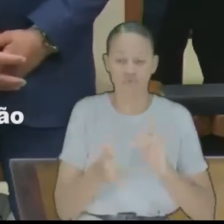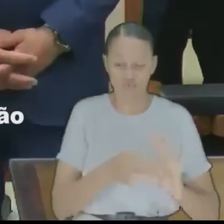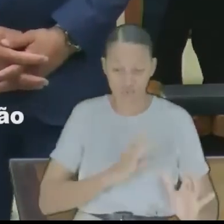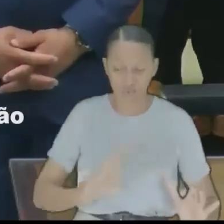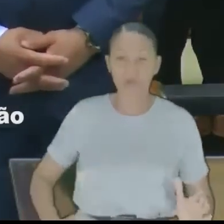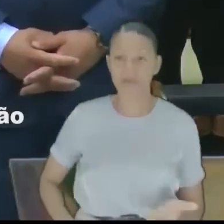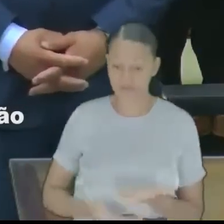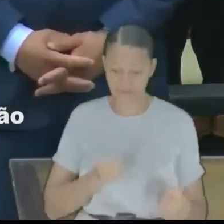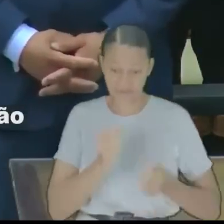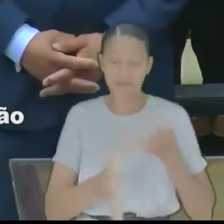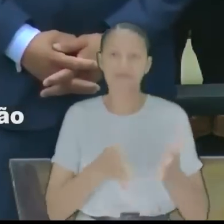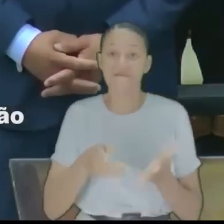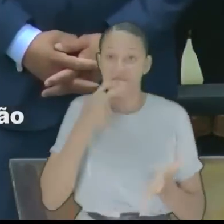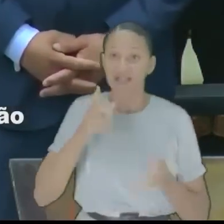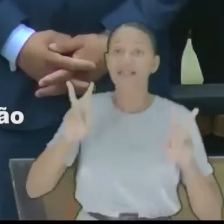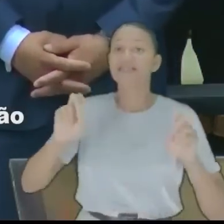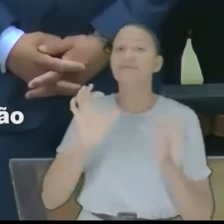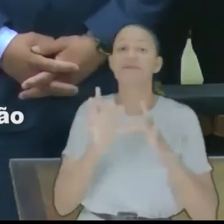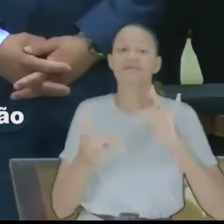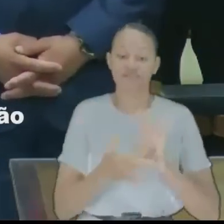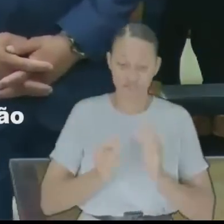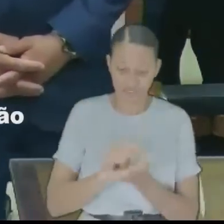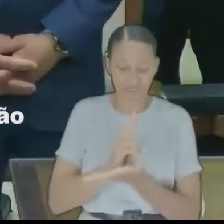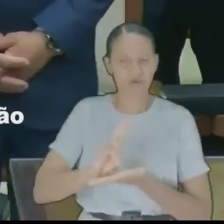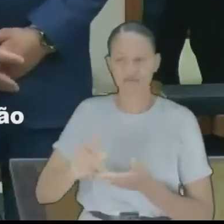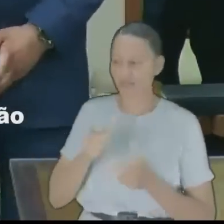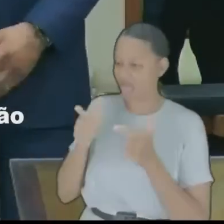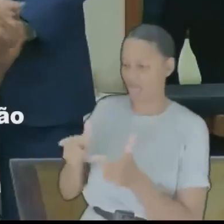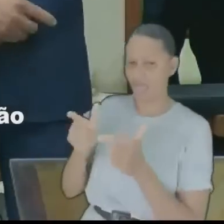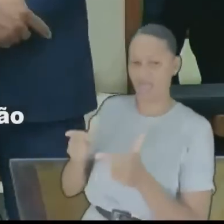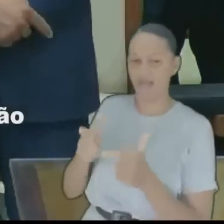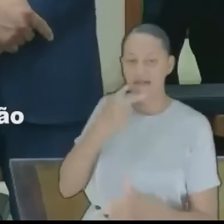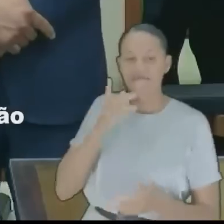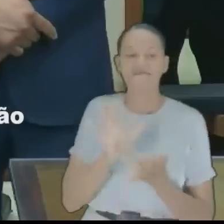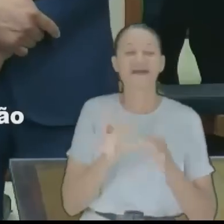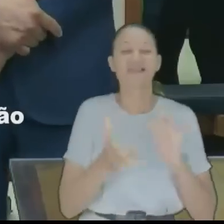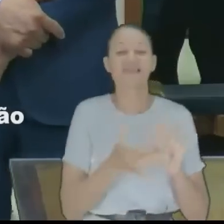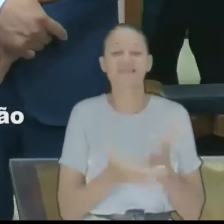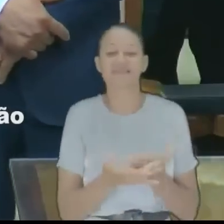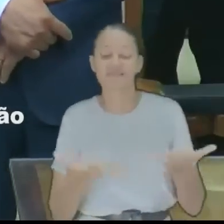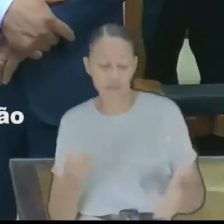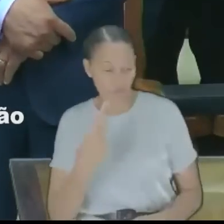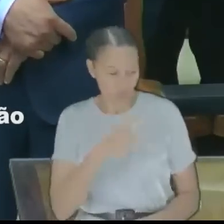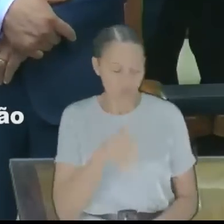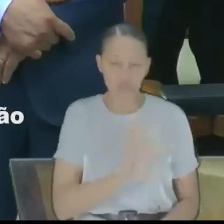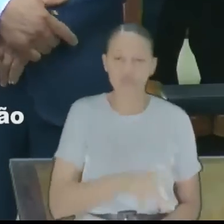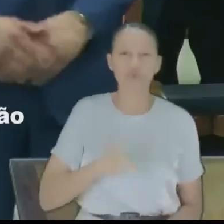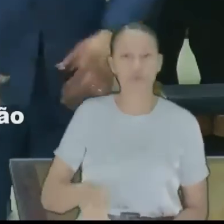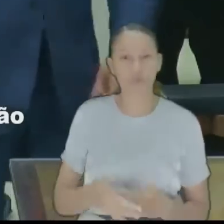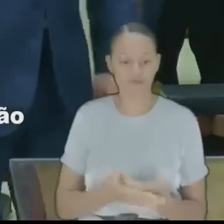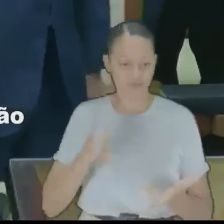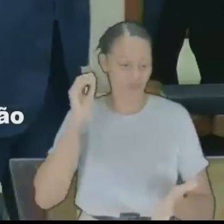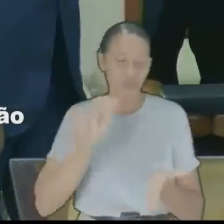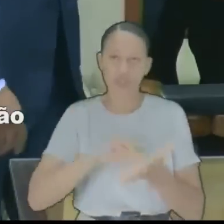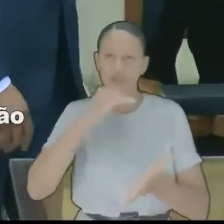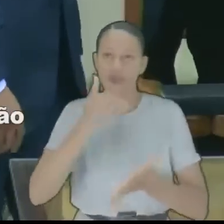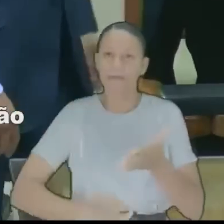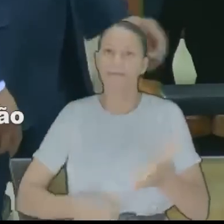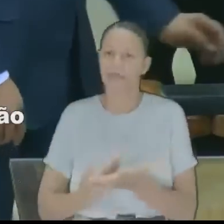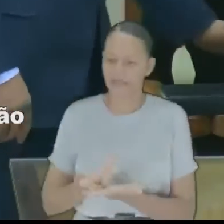você falar em Jesus na universidade, você é zombado. Se você falar em Jesus, o seu professor tira sua nota.